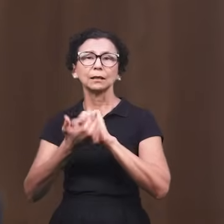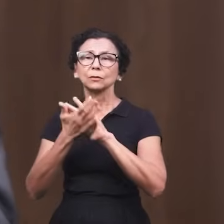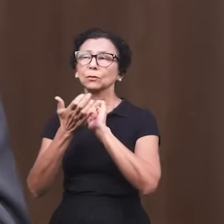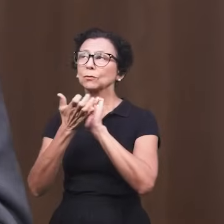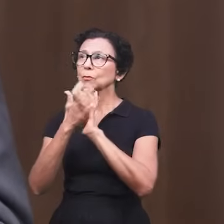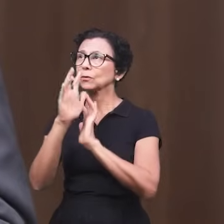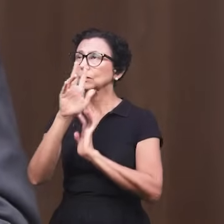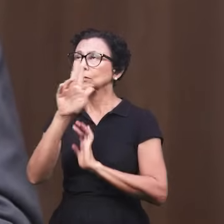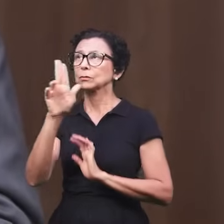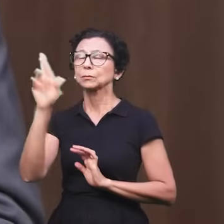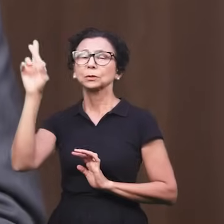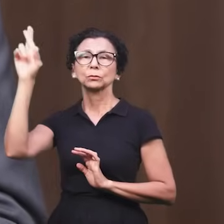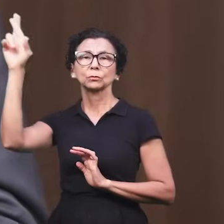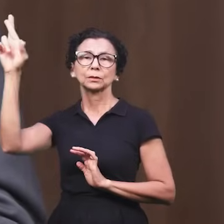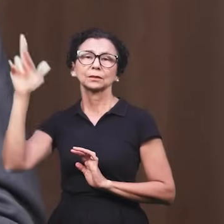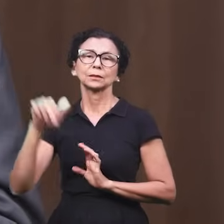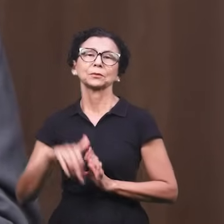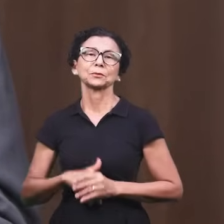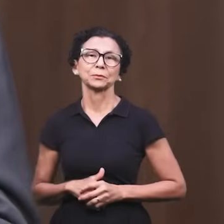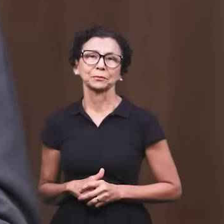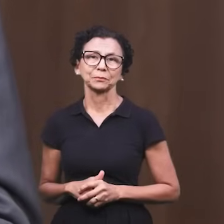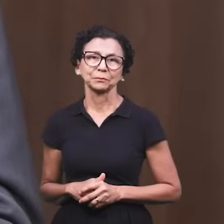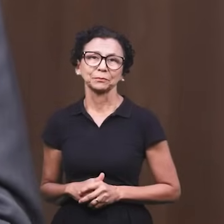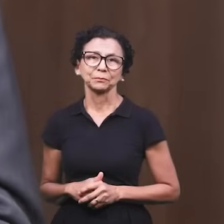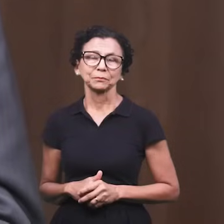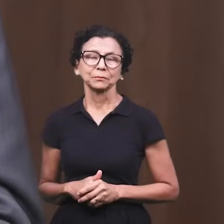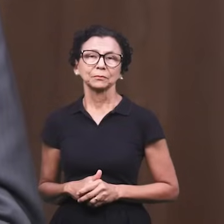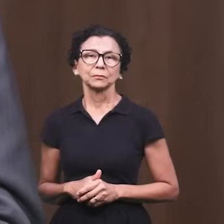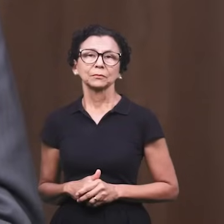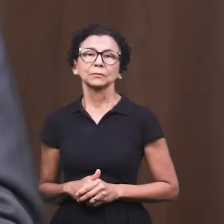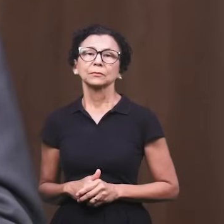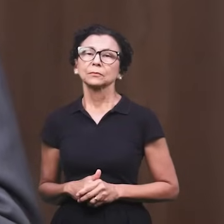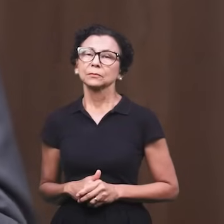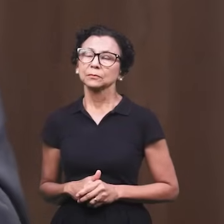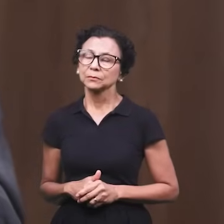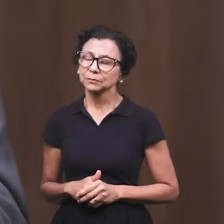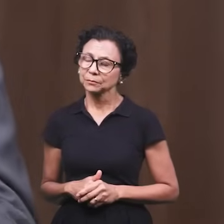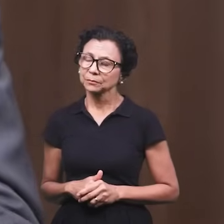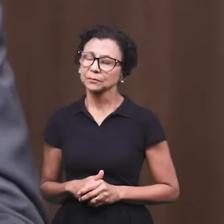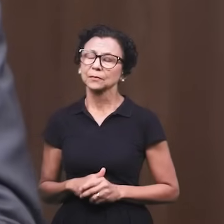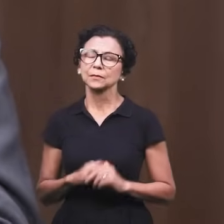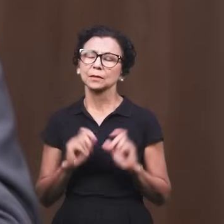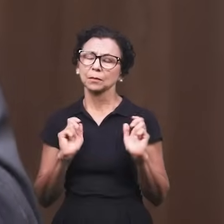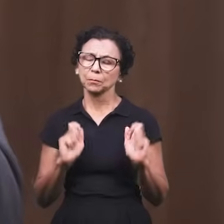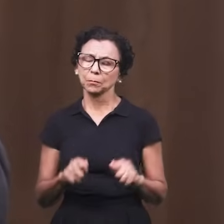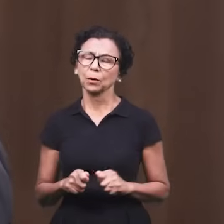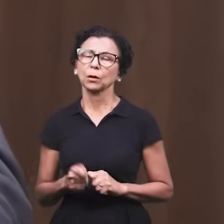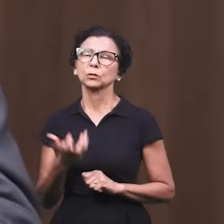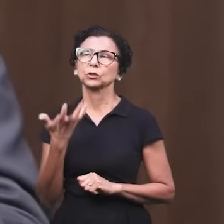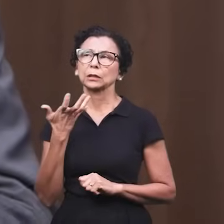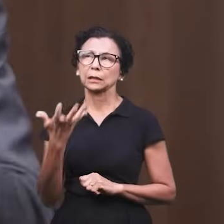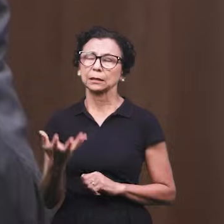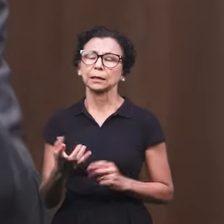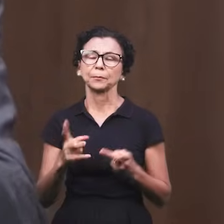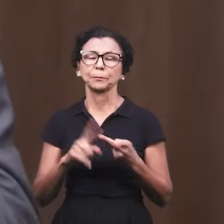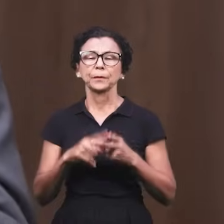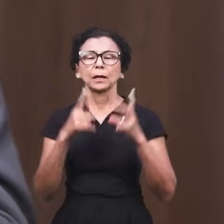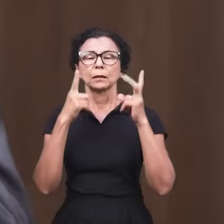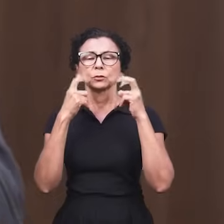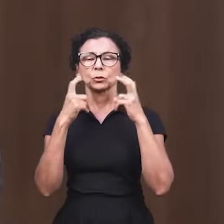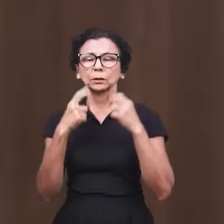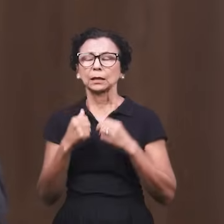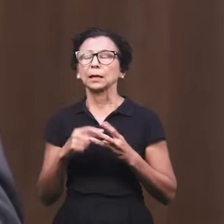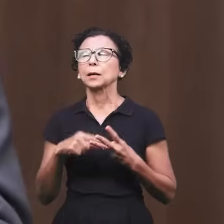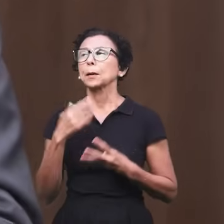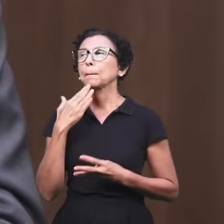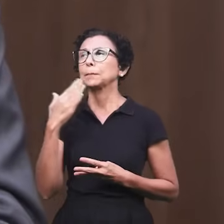contrariado. Então aí está o campo da sua batalha. Você tem direito de querer, você tem direito de chorar, você tem direito de pedir,